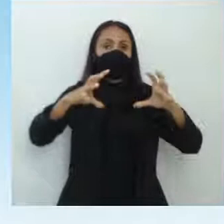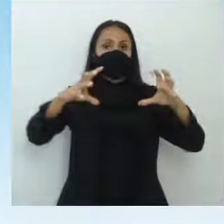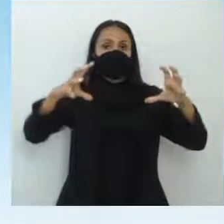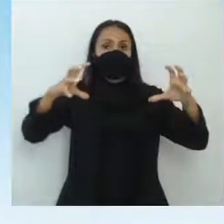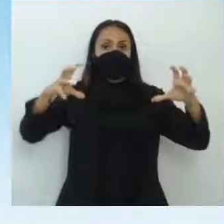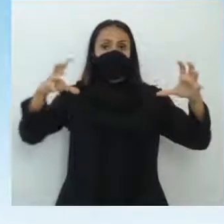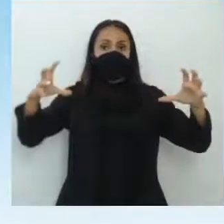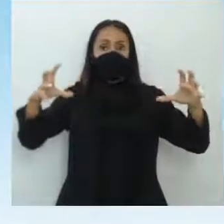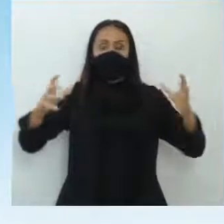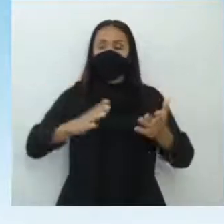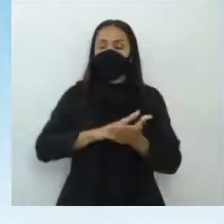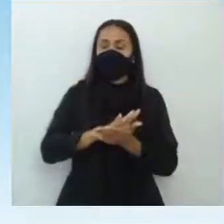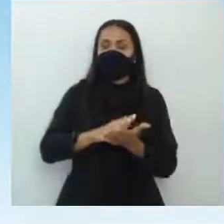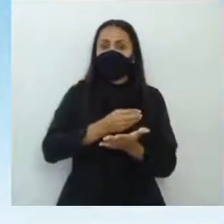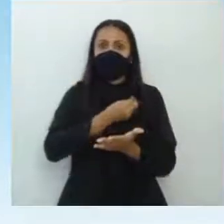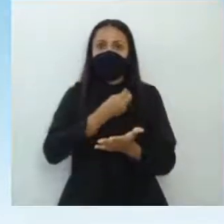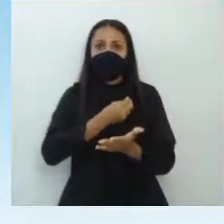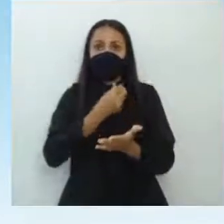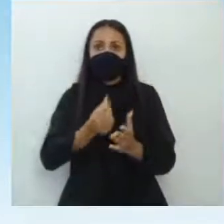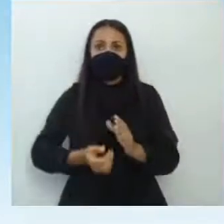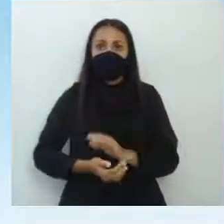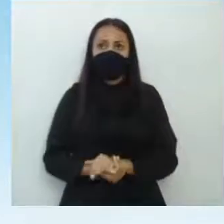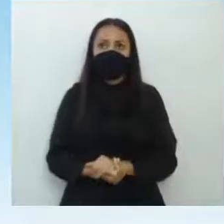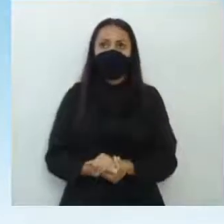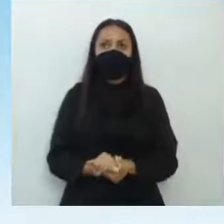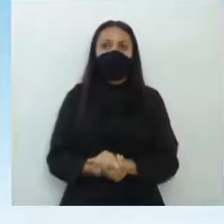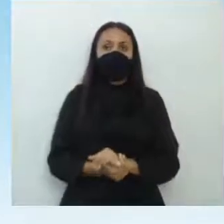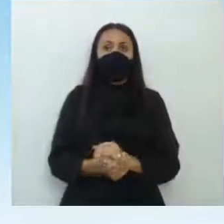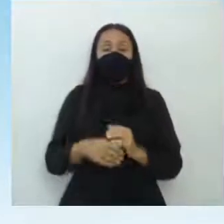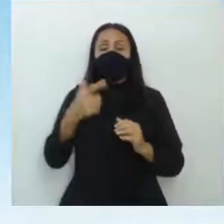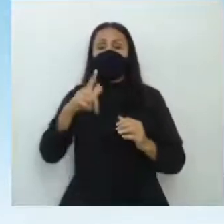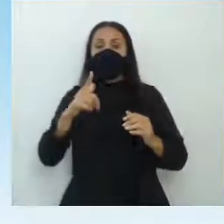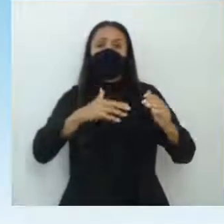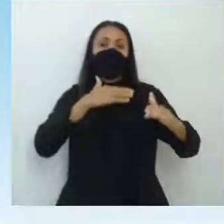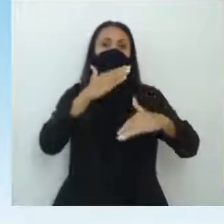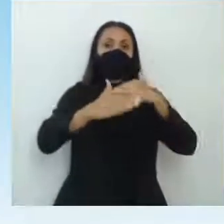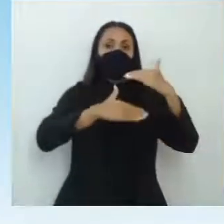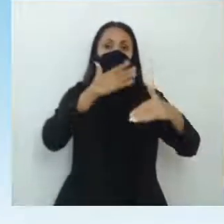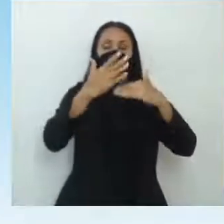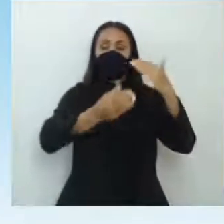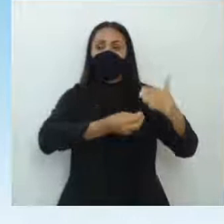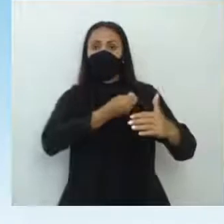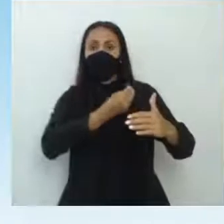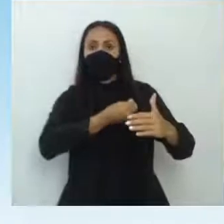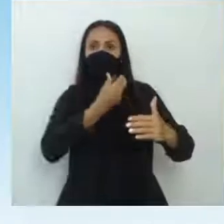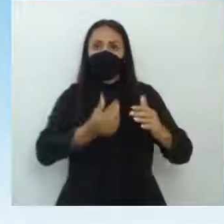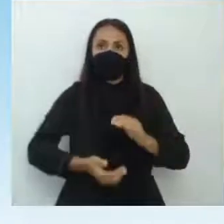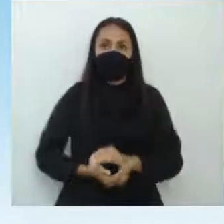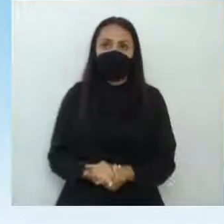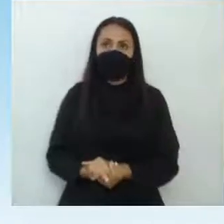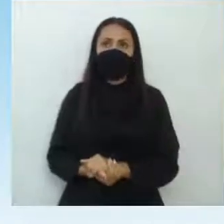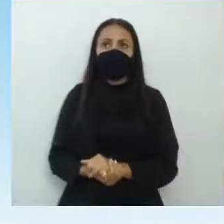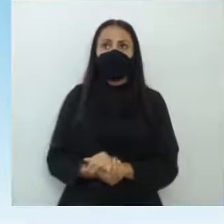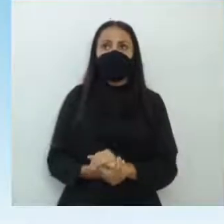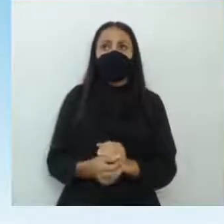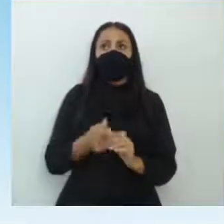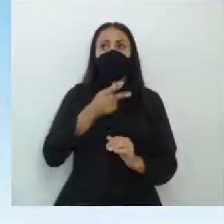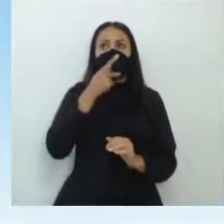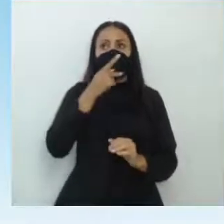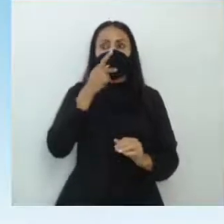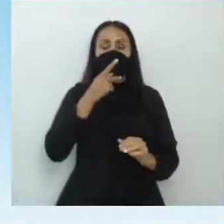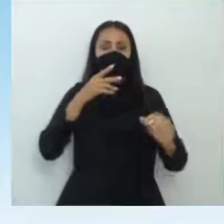nada iria existir. Não haveria desenvolvimento dos seres vivos. Quando se fala em efeito